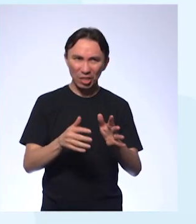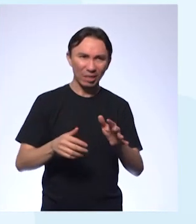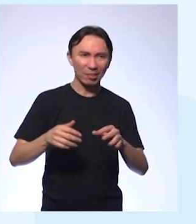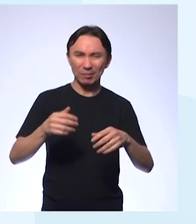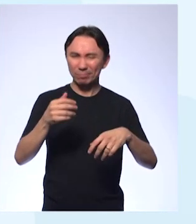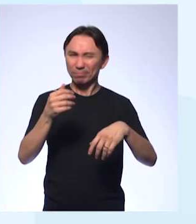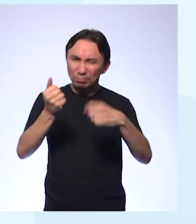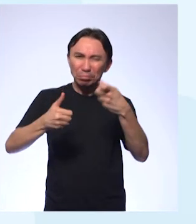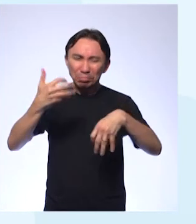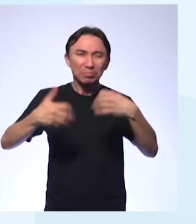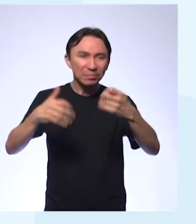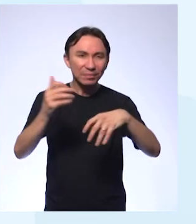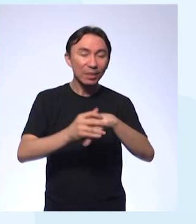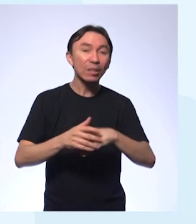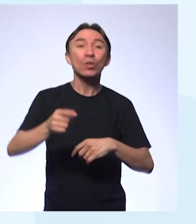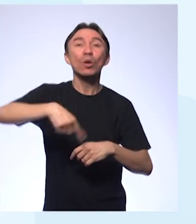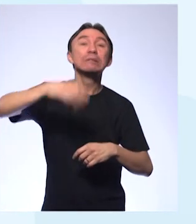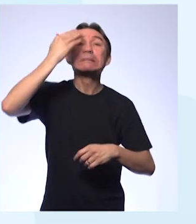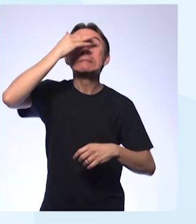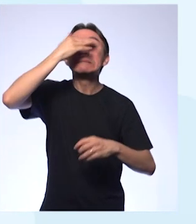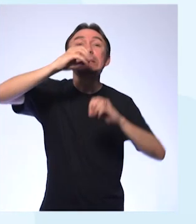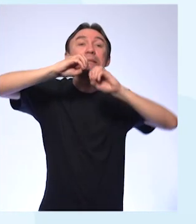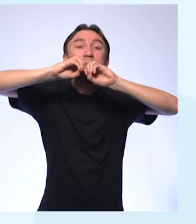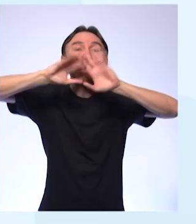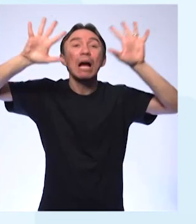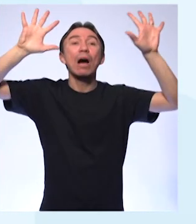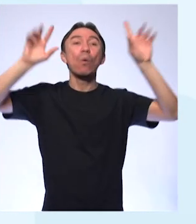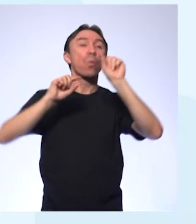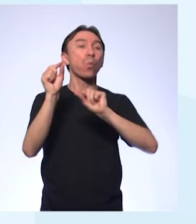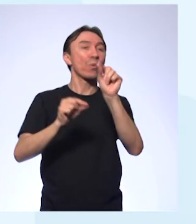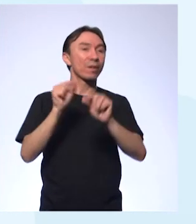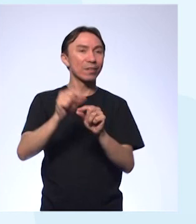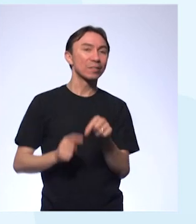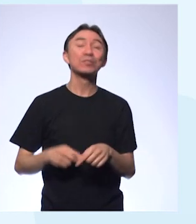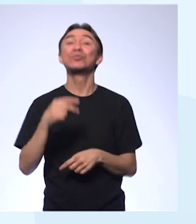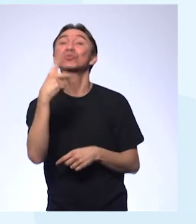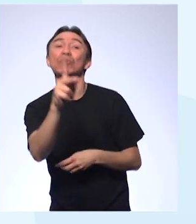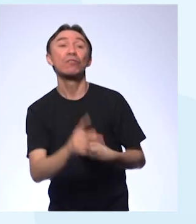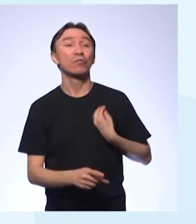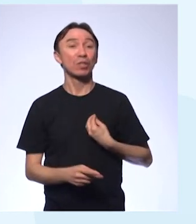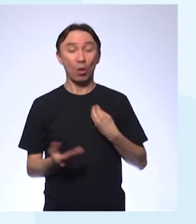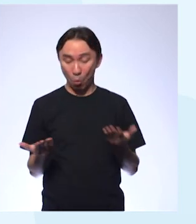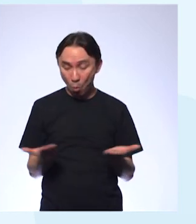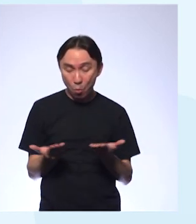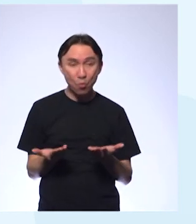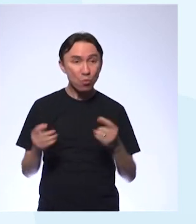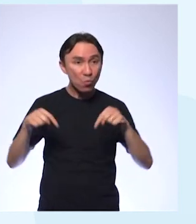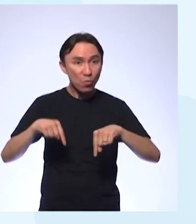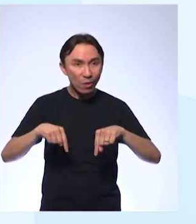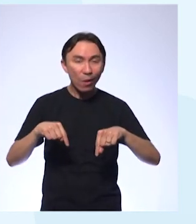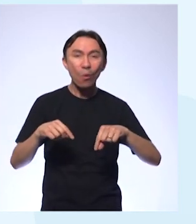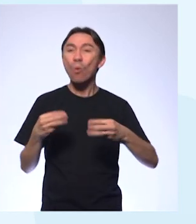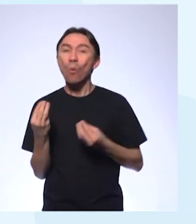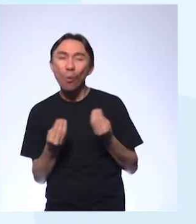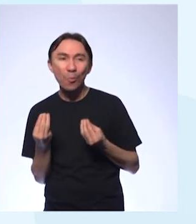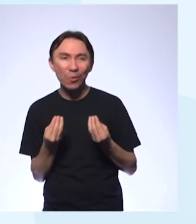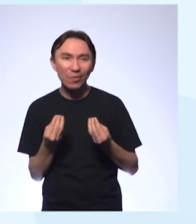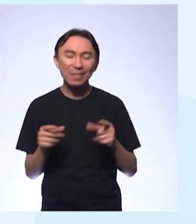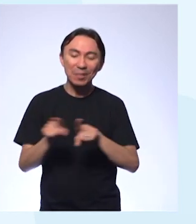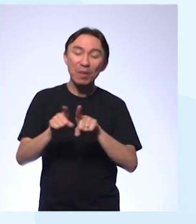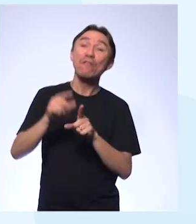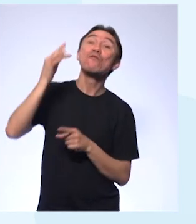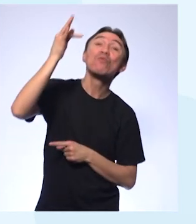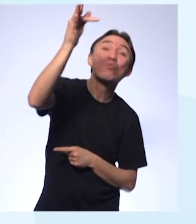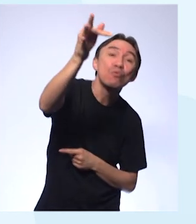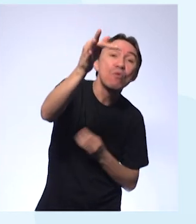pode-se compreender com clareza o que trouxe você ao presente e quais são as suas possibilidades em relação ao futuro.